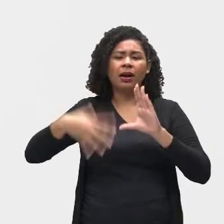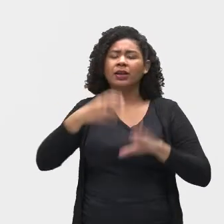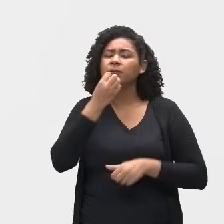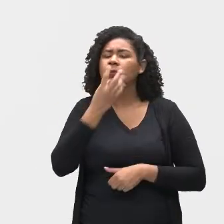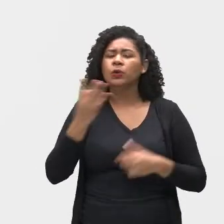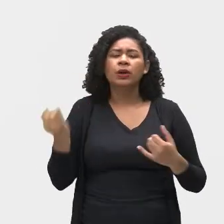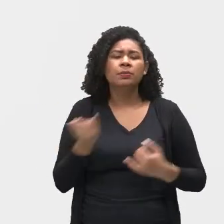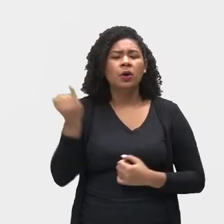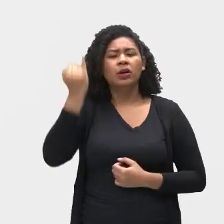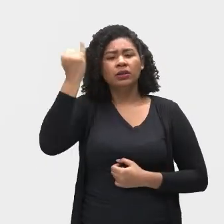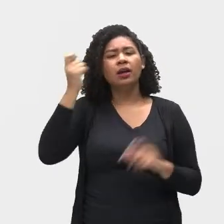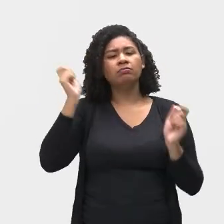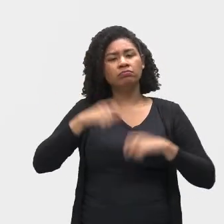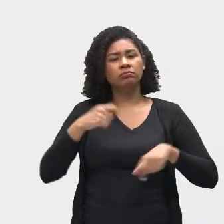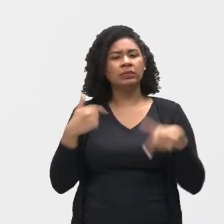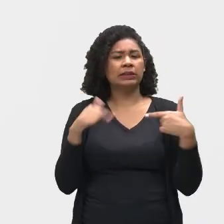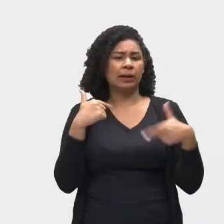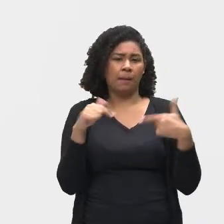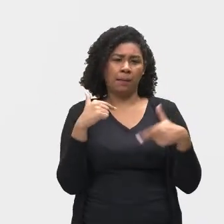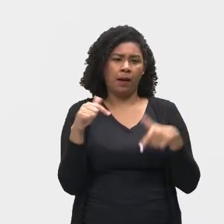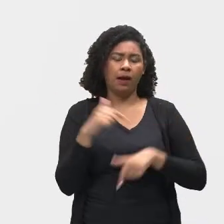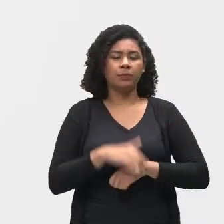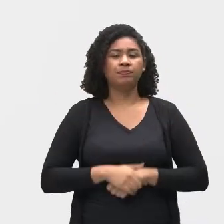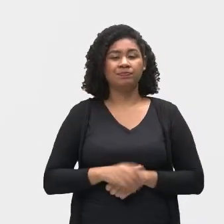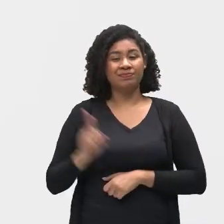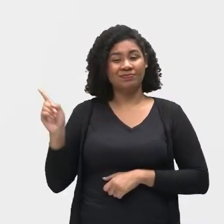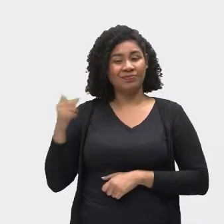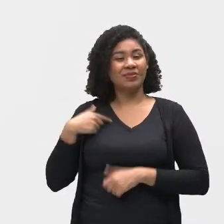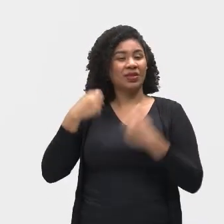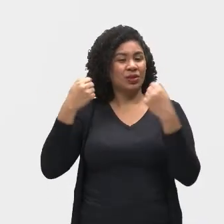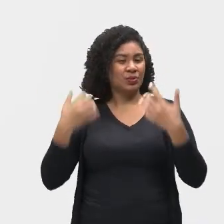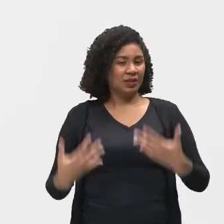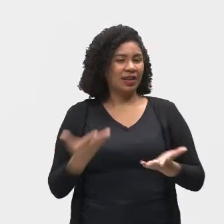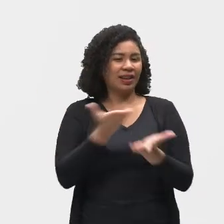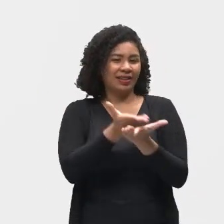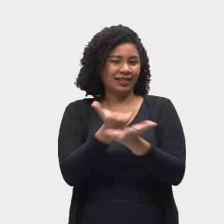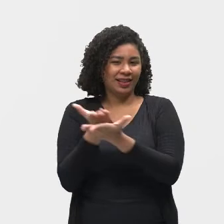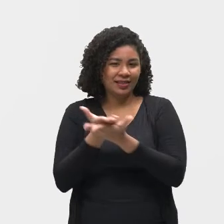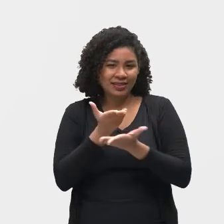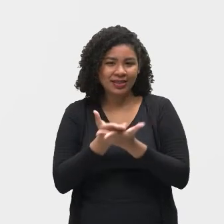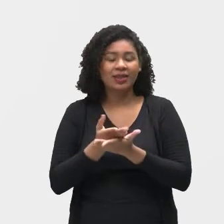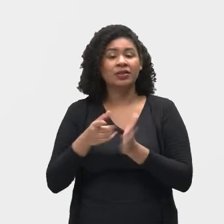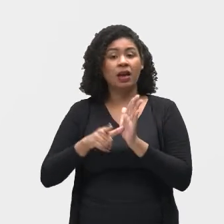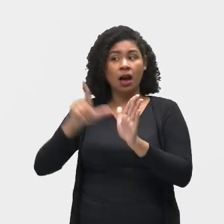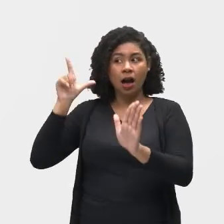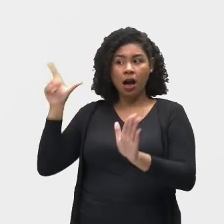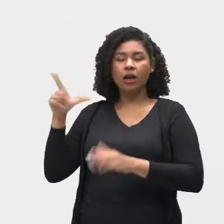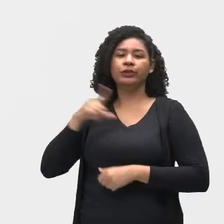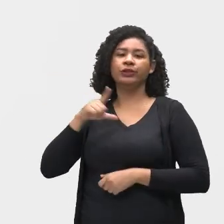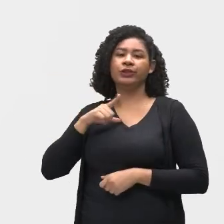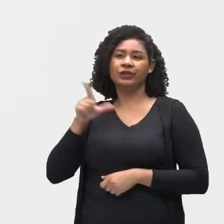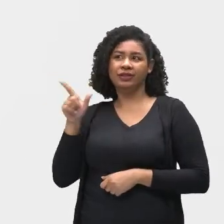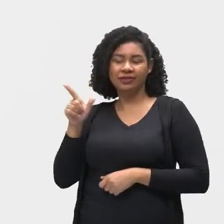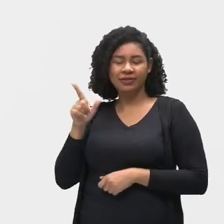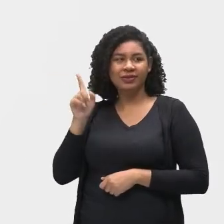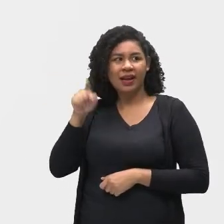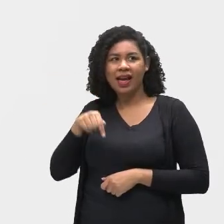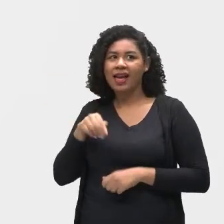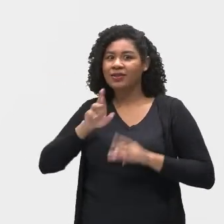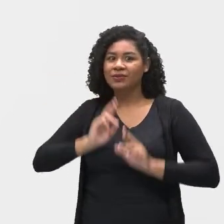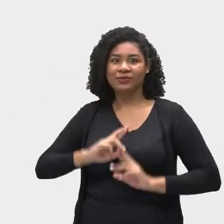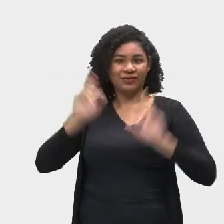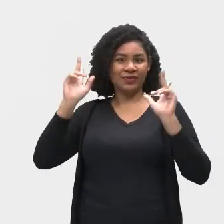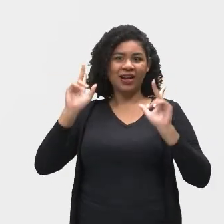de trabalho. Isso nós falamos muito durante as aulas, que antes era um diferencial e hoje falar língua